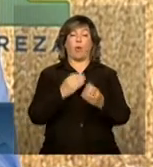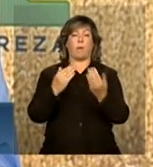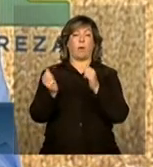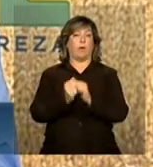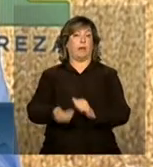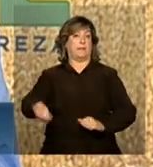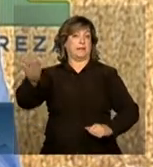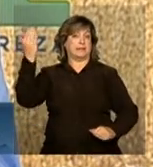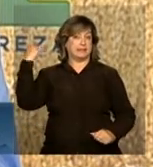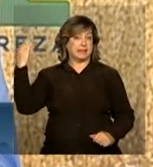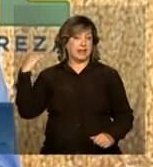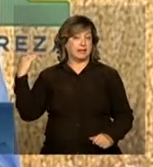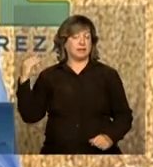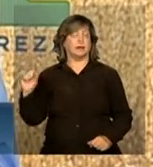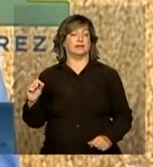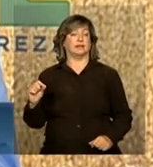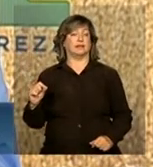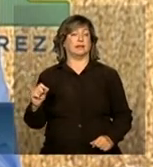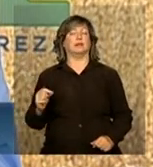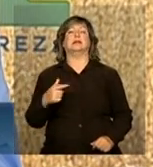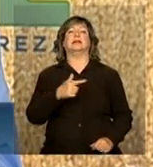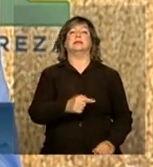passada, se posicionando em